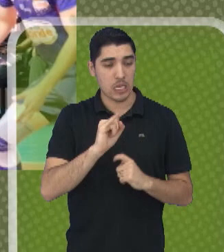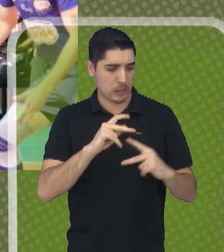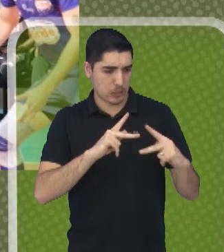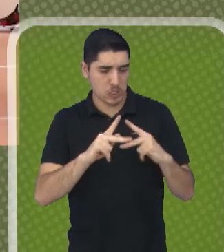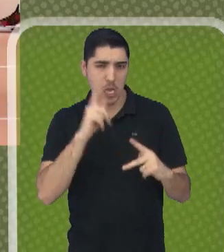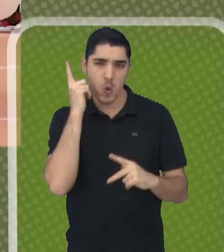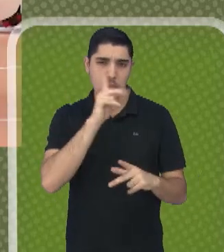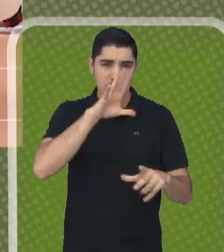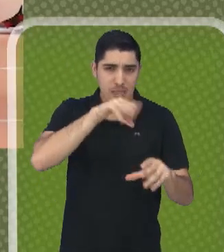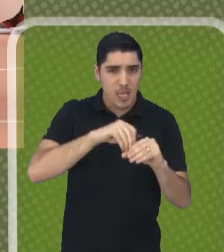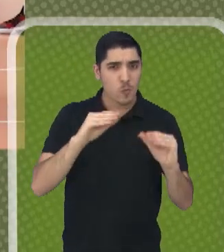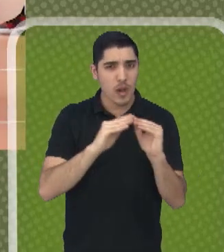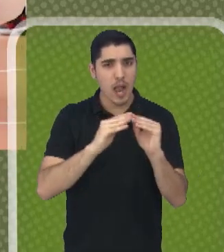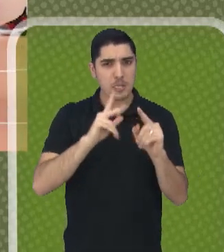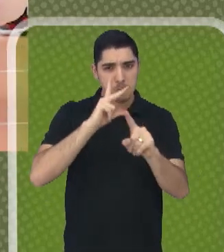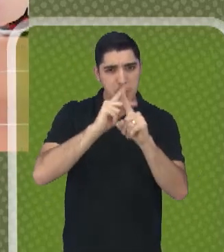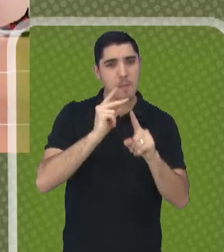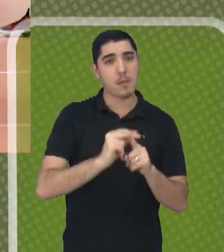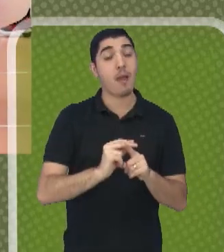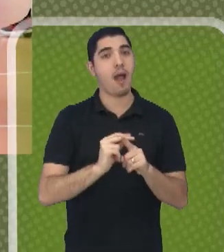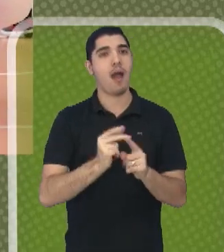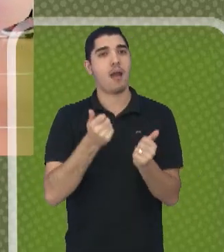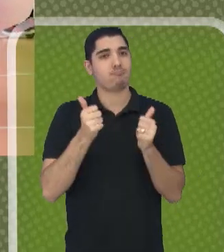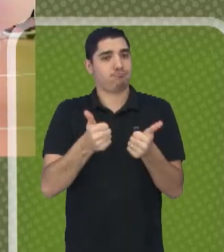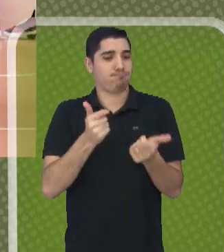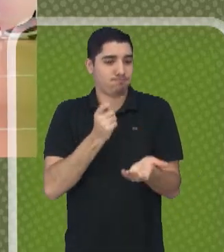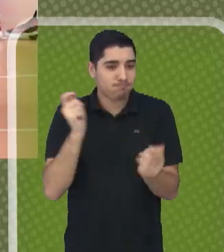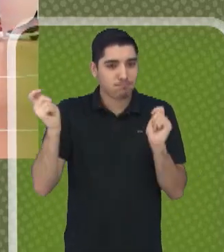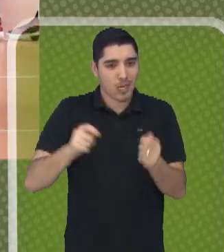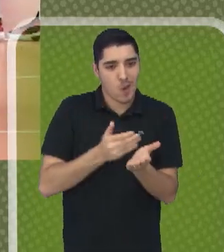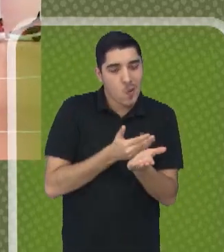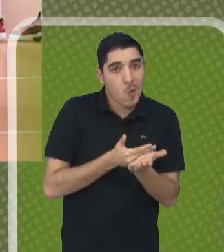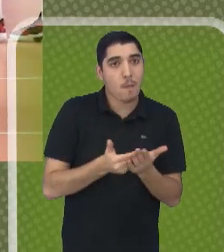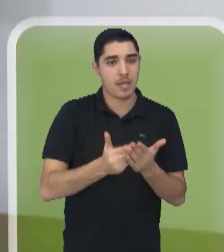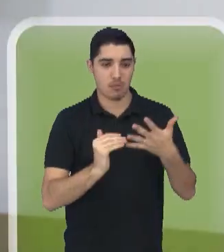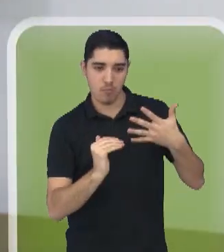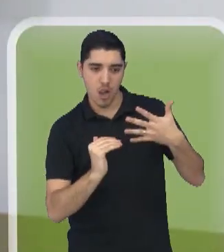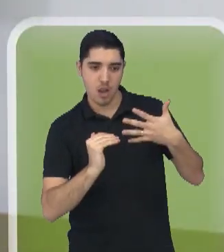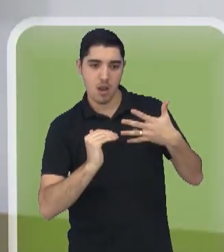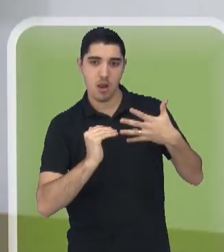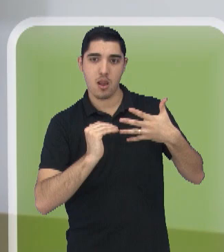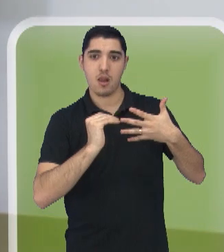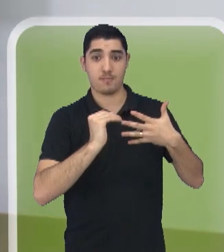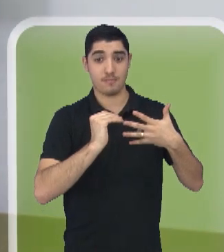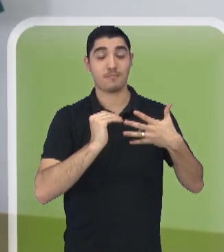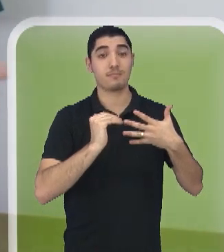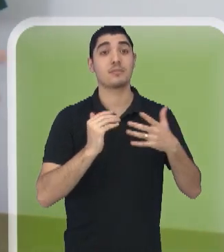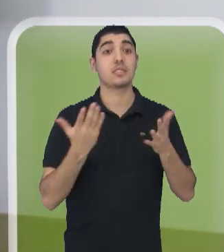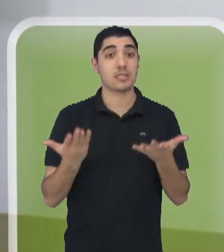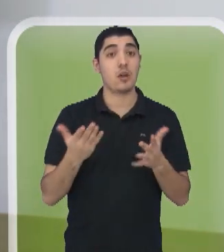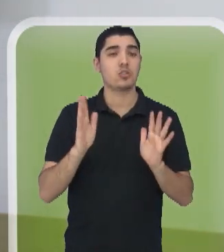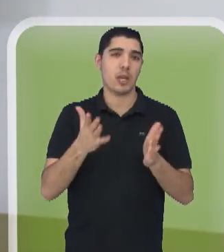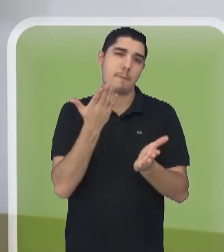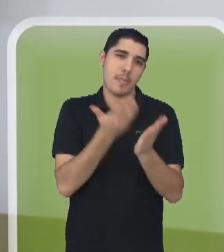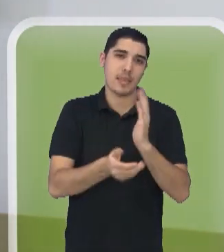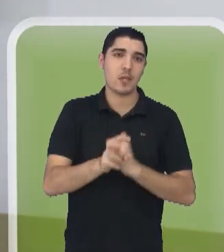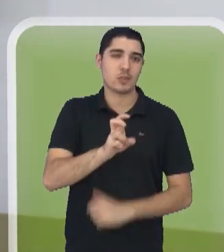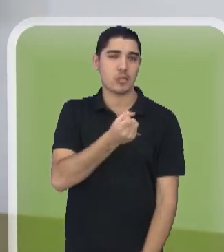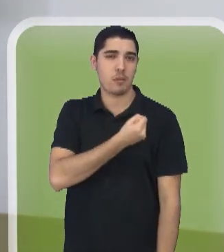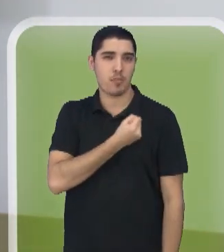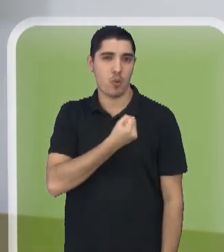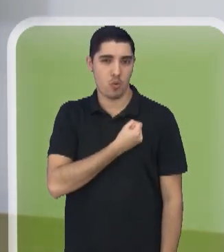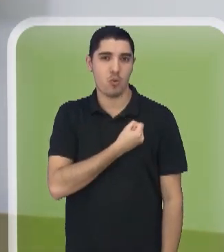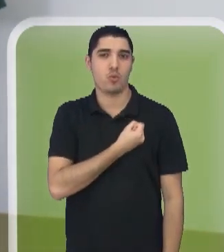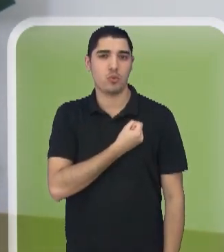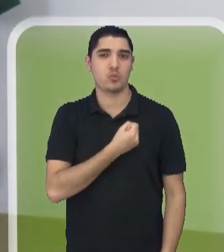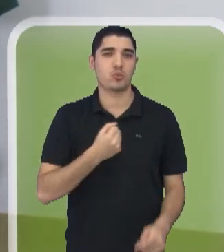também, aí começa a subir bastante no campeonato. Sendo que já perdeu 5 pontos, né,